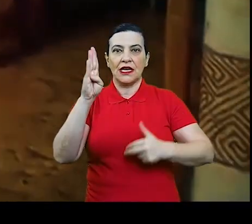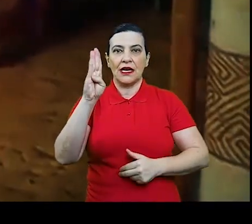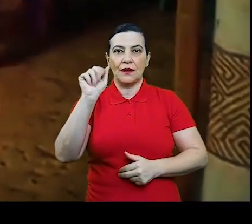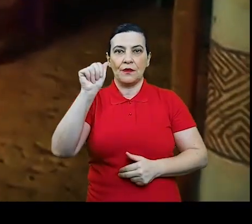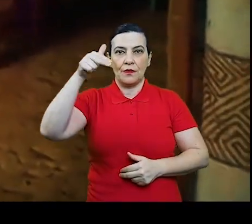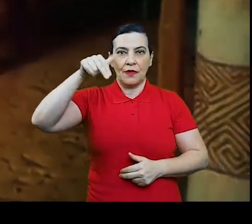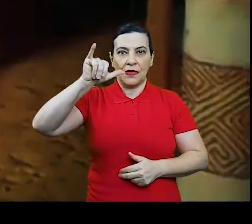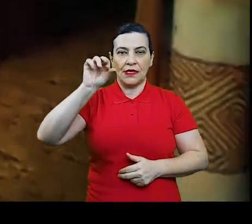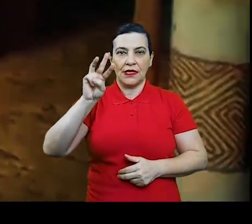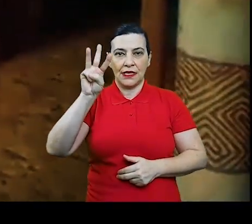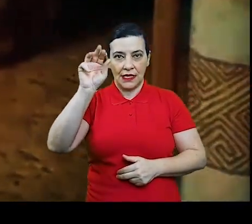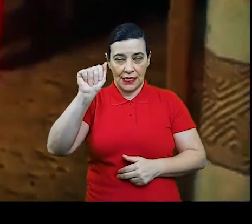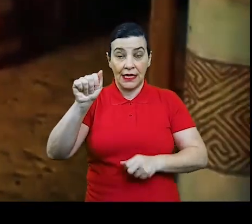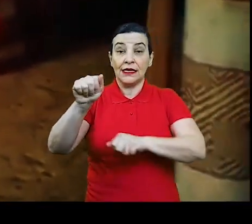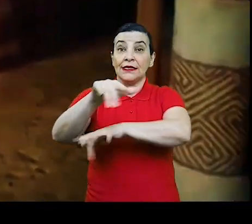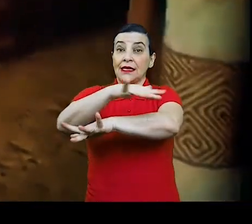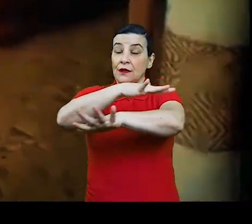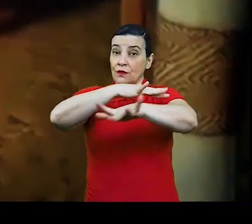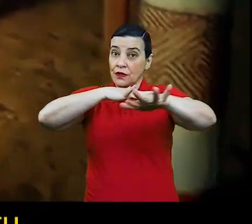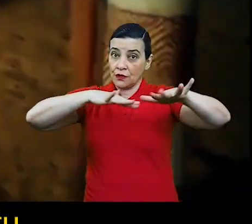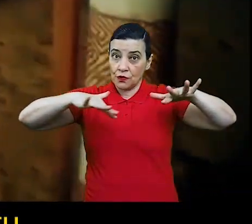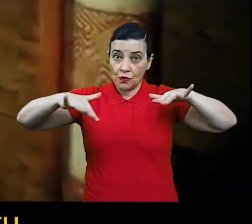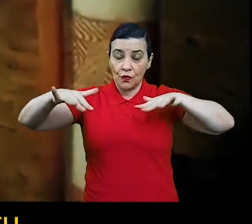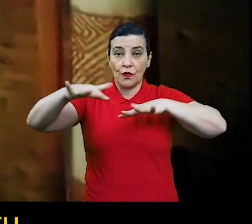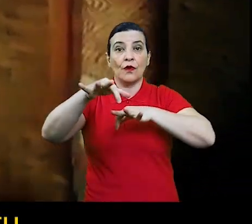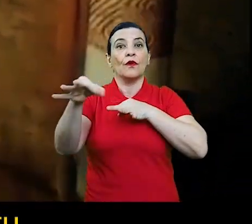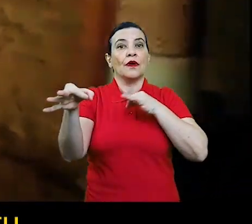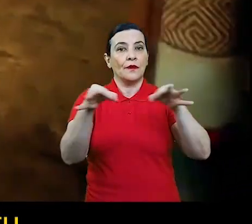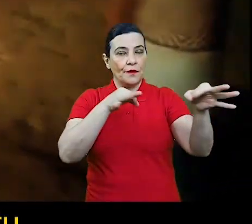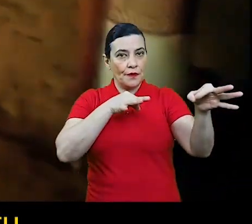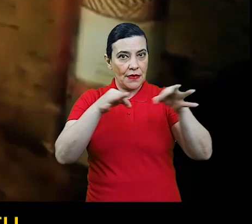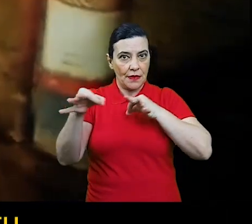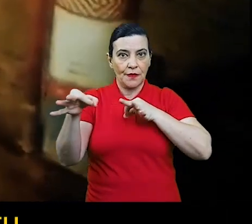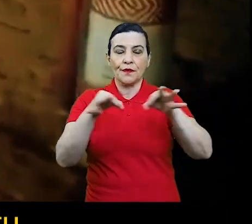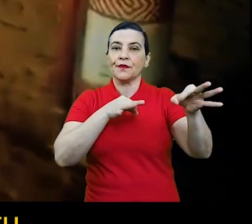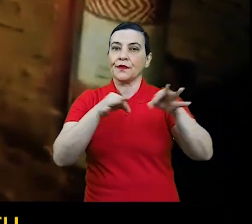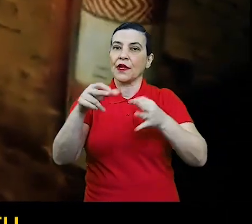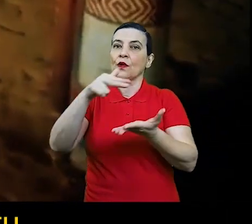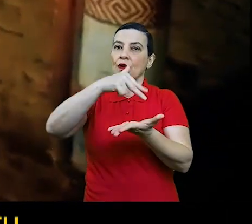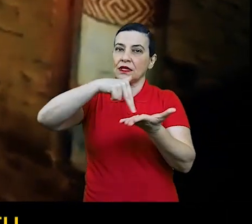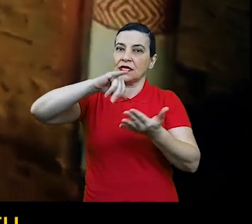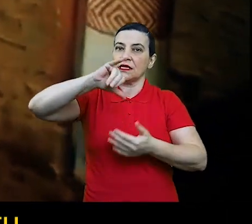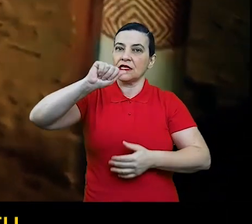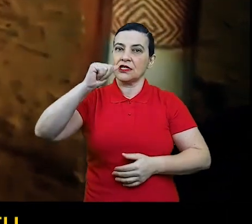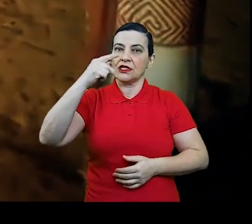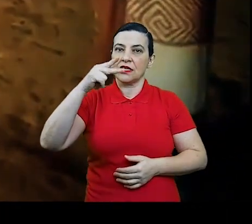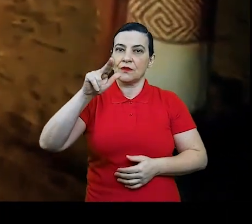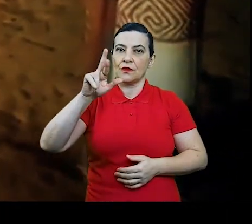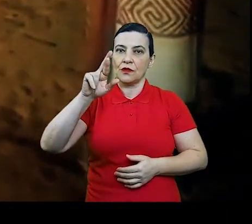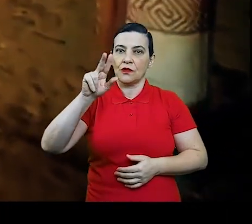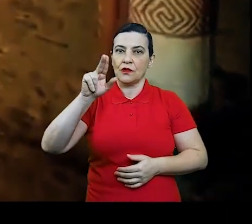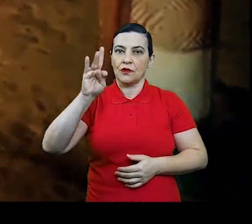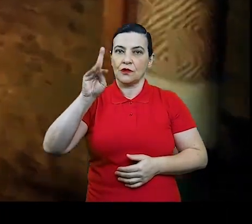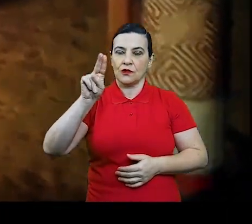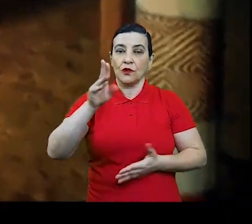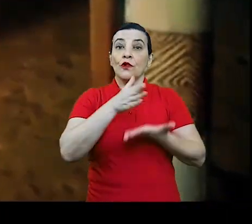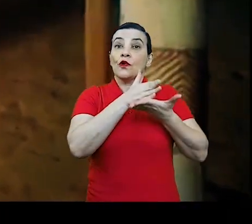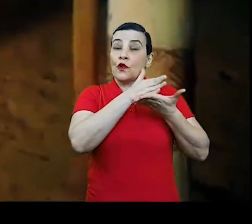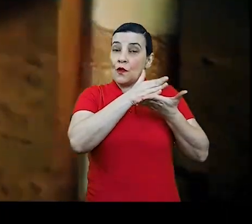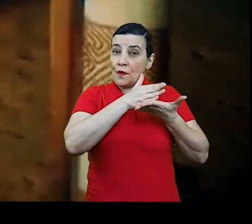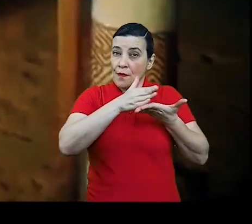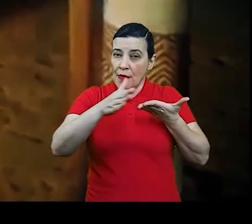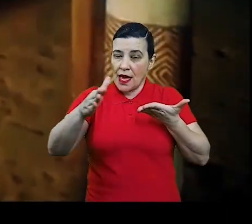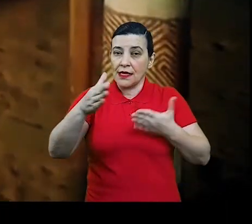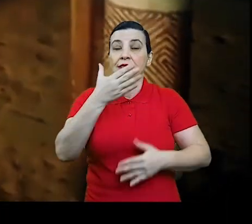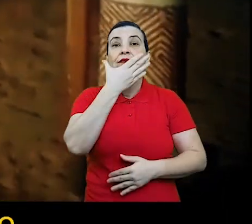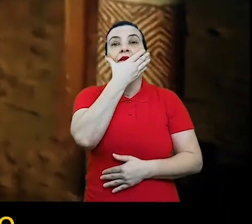Baniwa, ele tem um ritual, né, que é feito com essa dança do Japurutu, onde é a iniciação